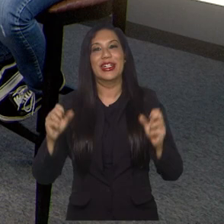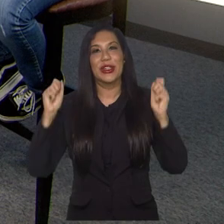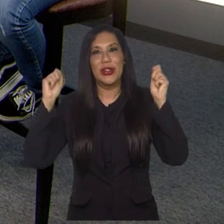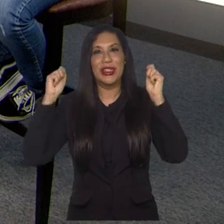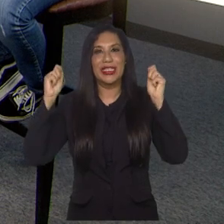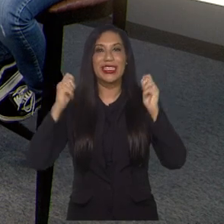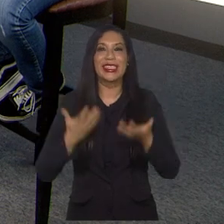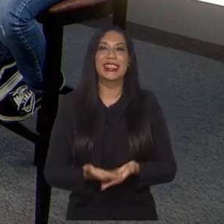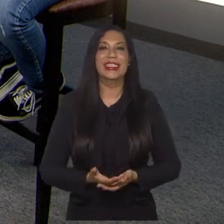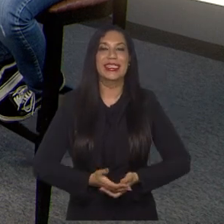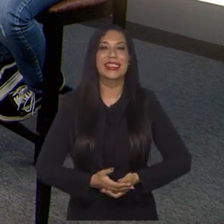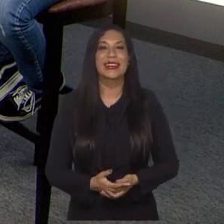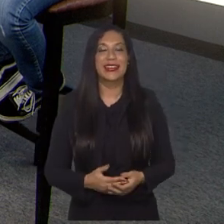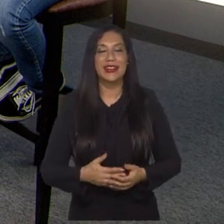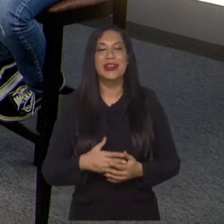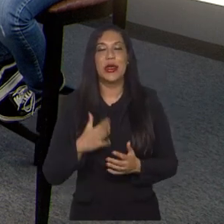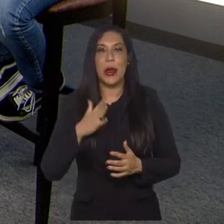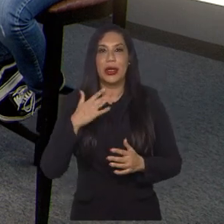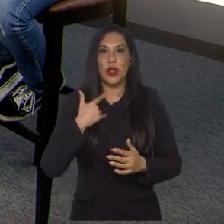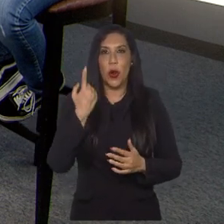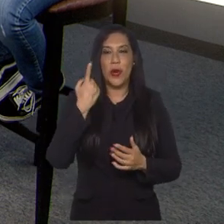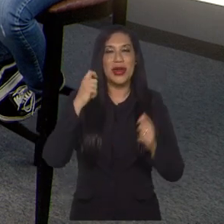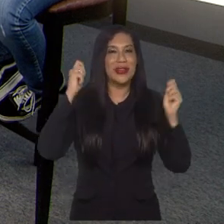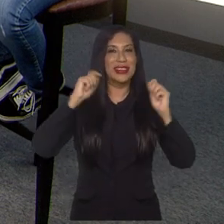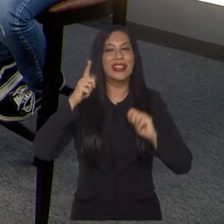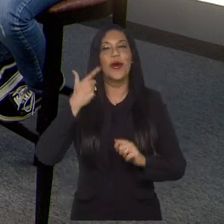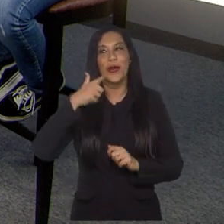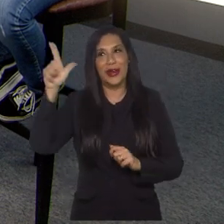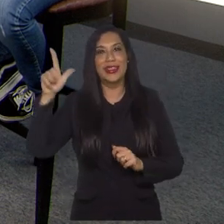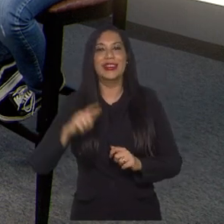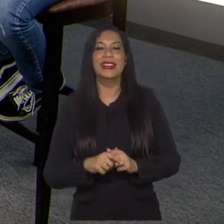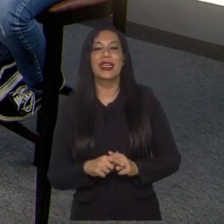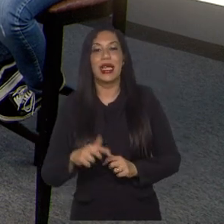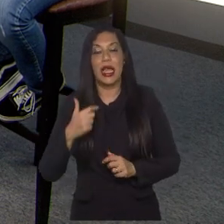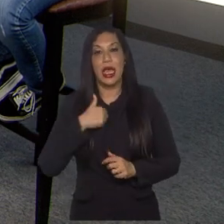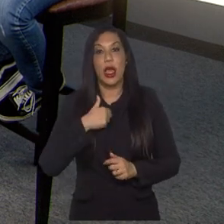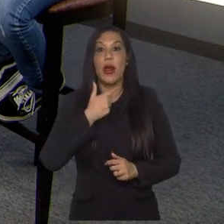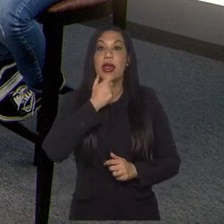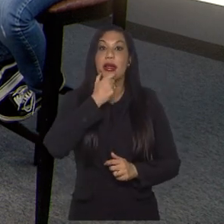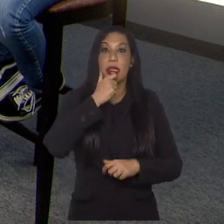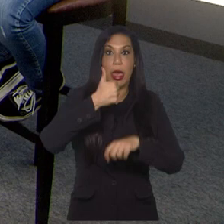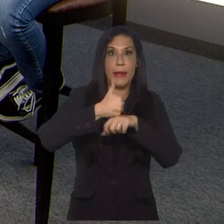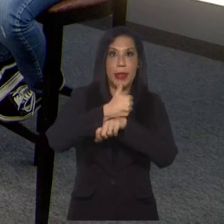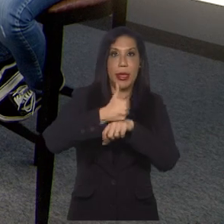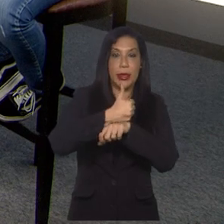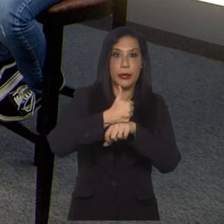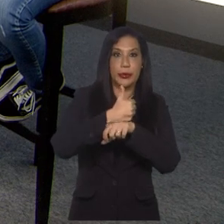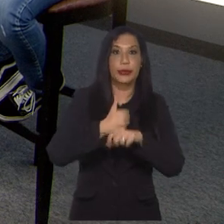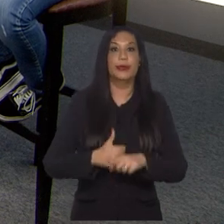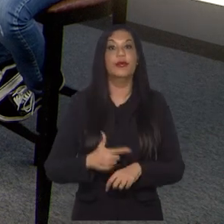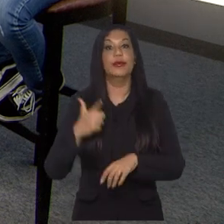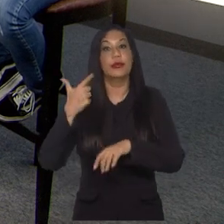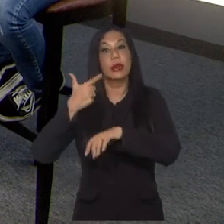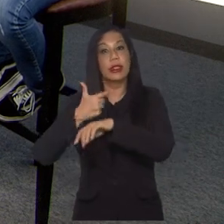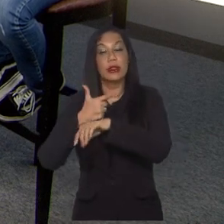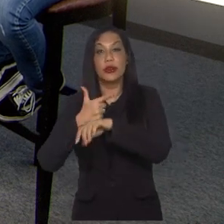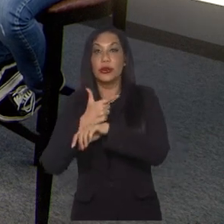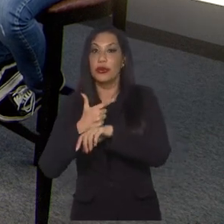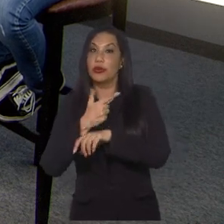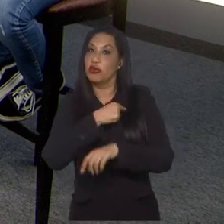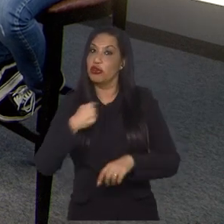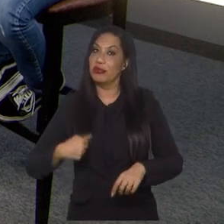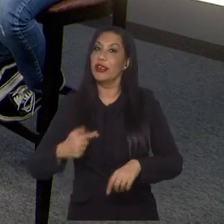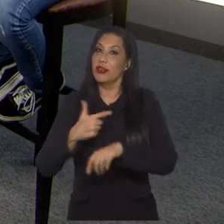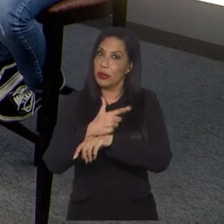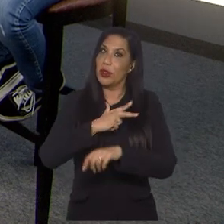acho que só a minha torcida não vai conseguir ser o suficiente. Eu vejo Inglaterra primeiro. Segundo, não vou ficar com a China,